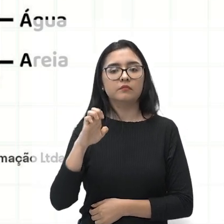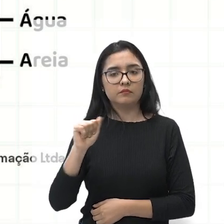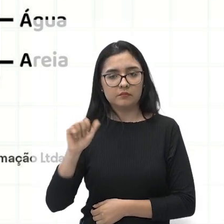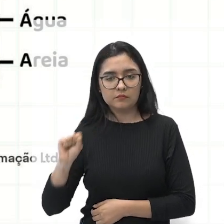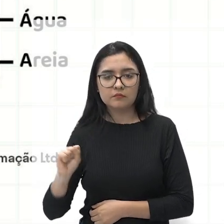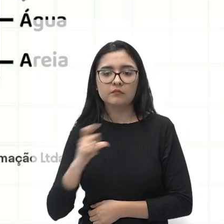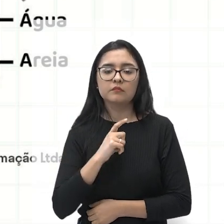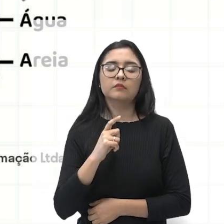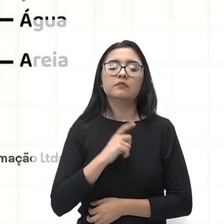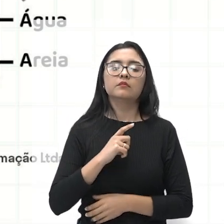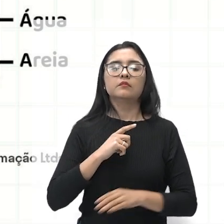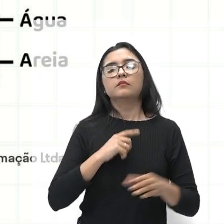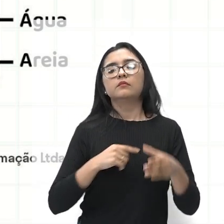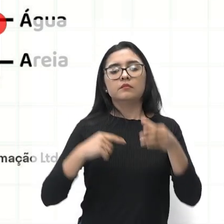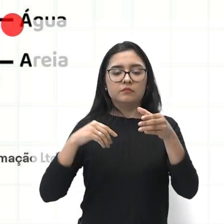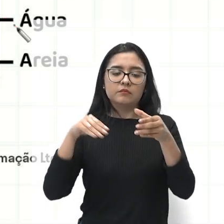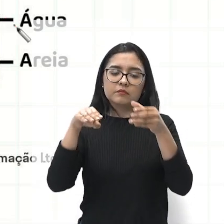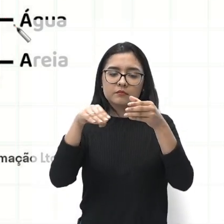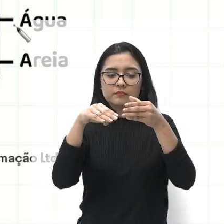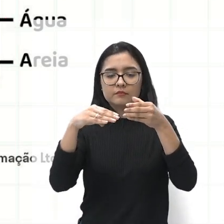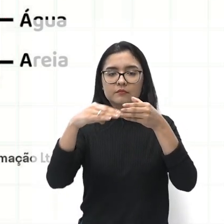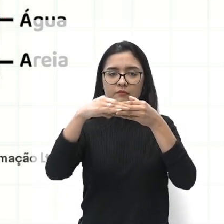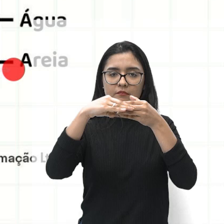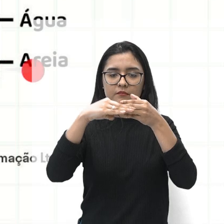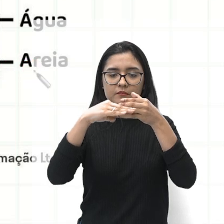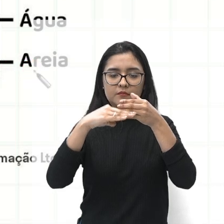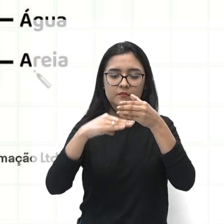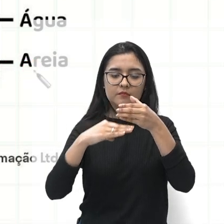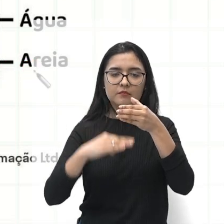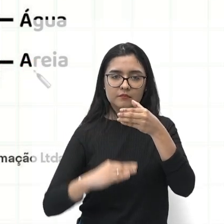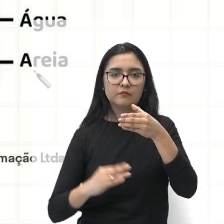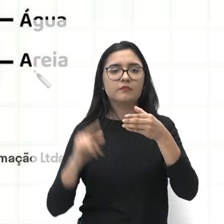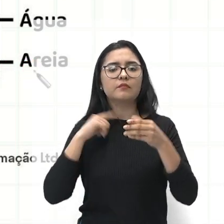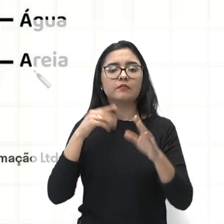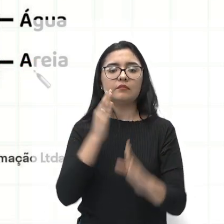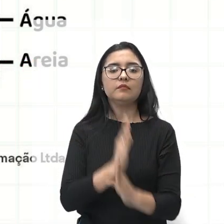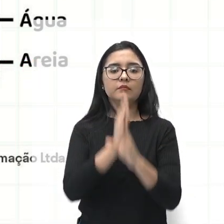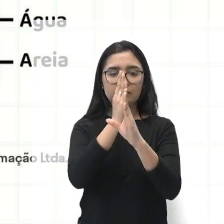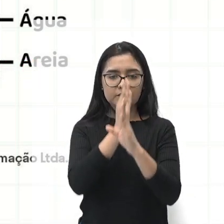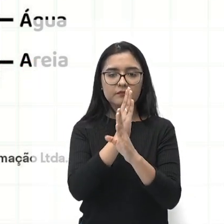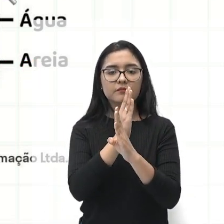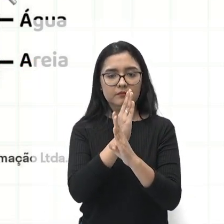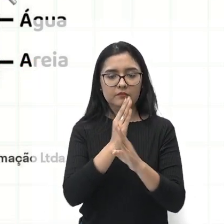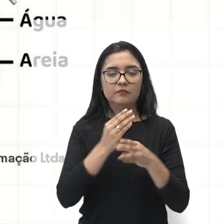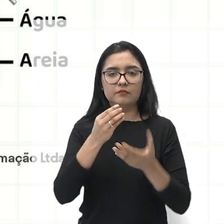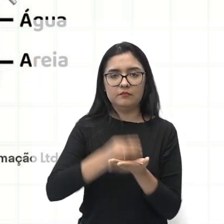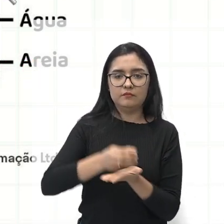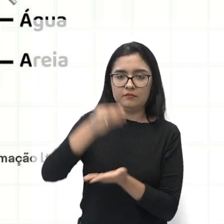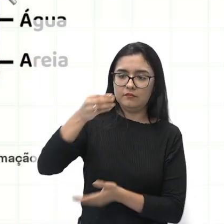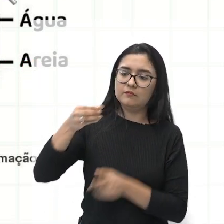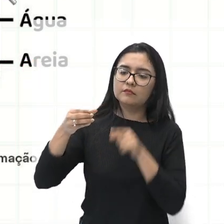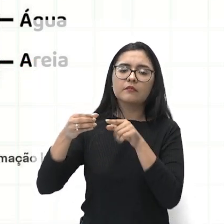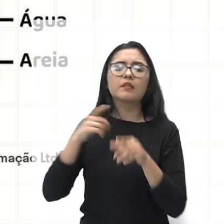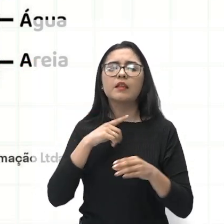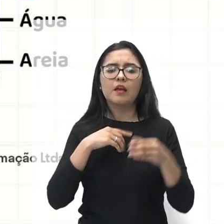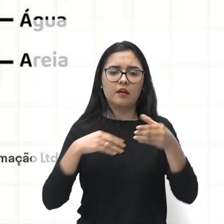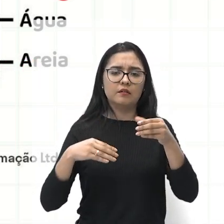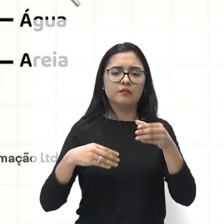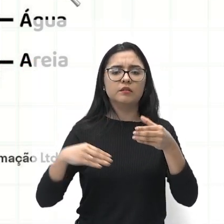quê? Diferentes fases, né? Eu vou identificar diferentes fases. Aqui nós